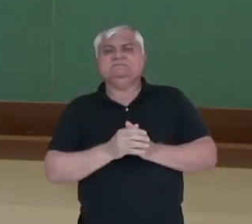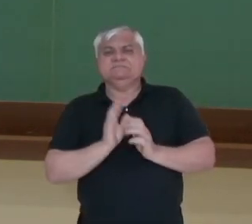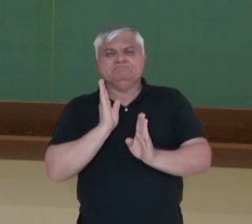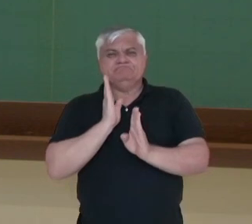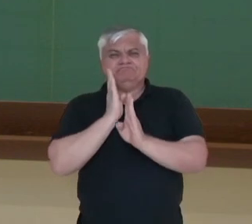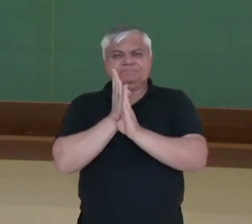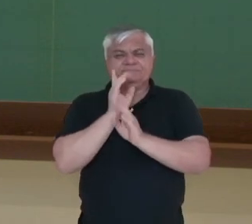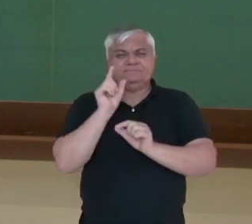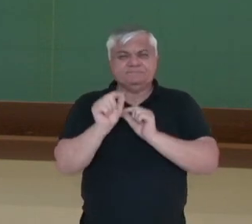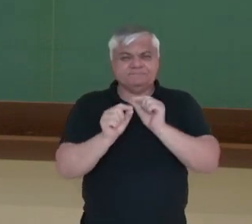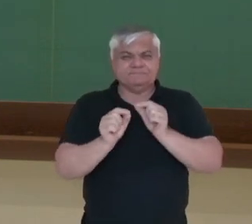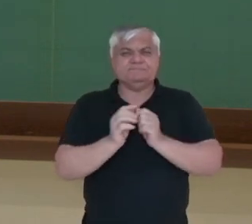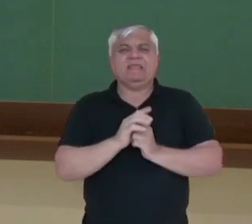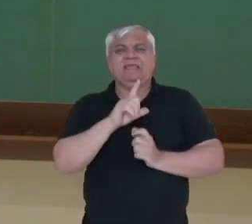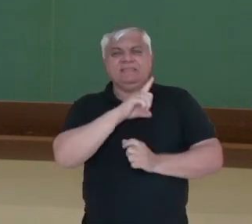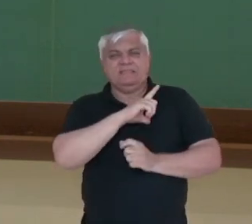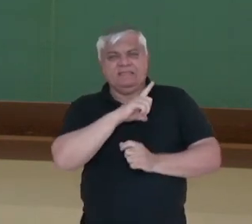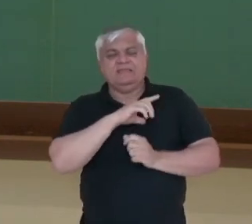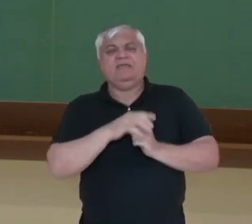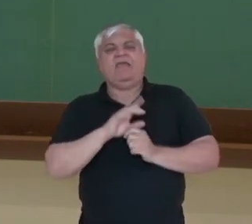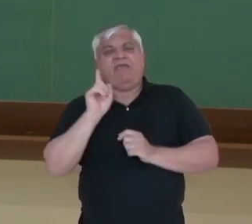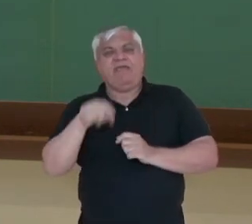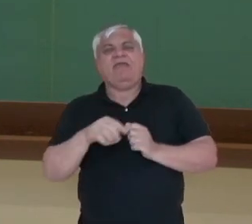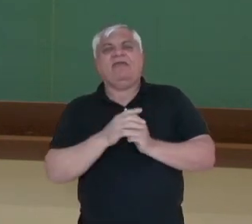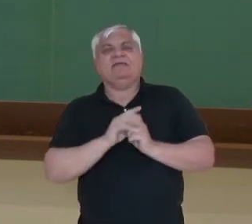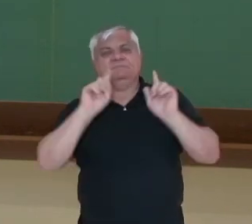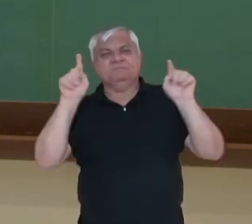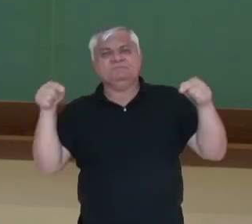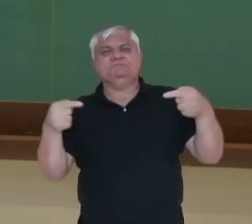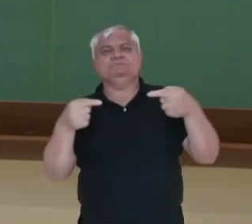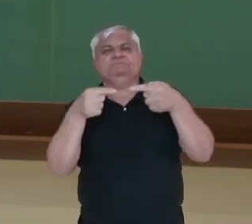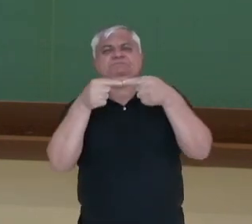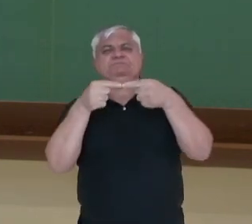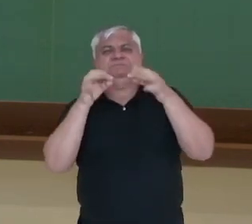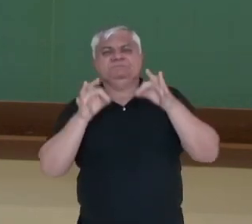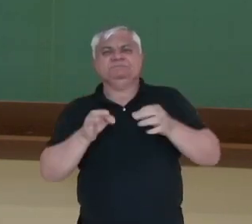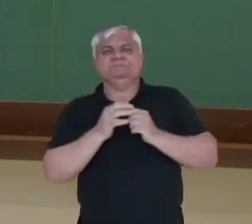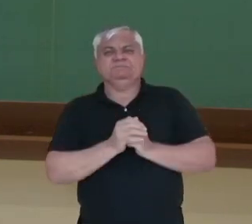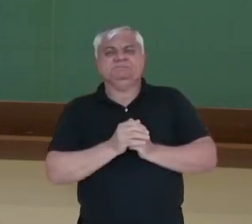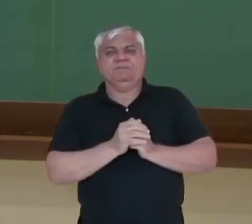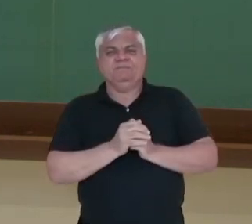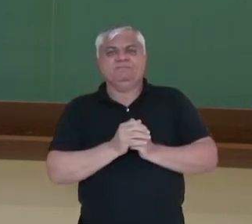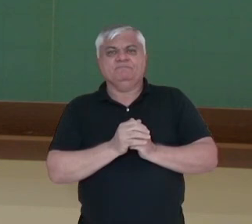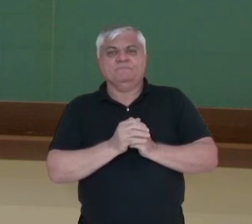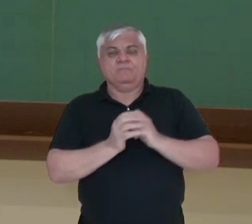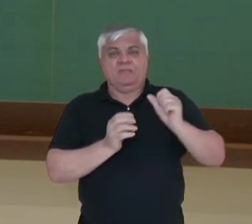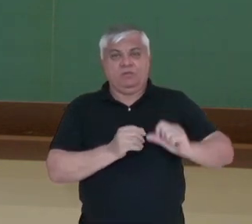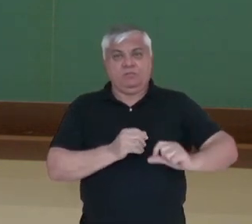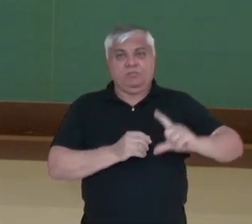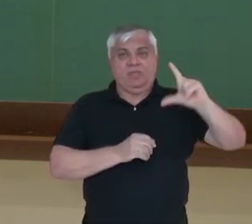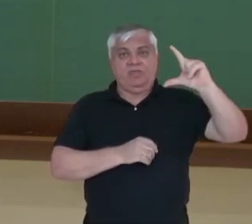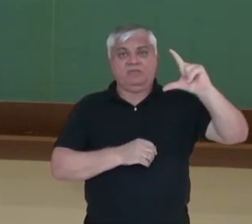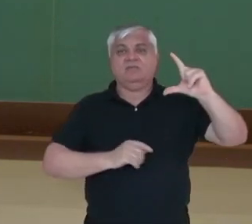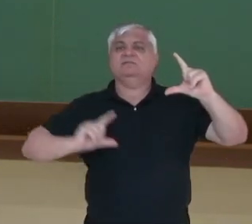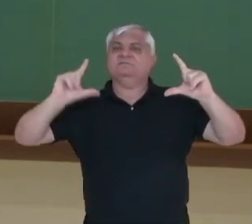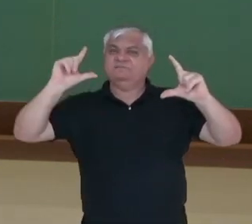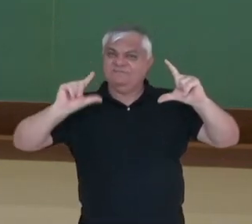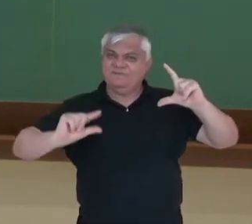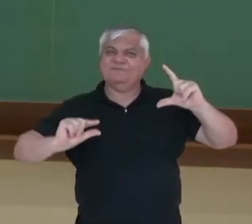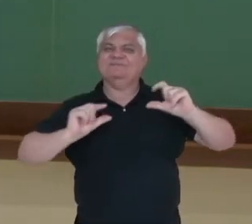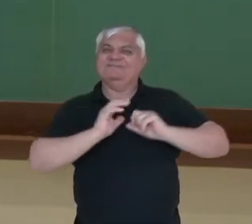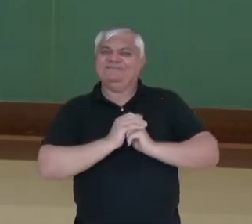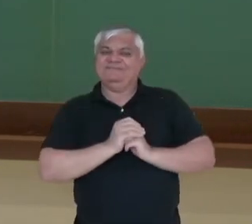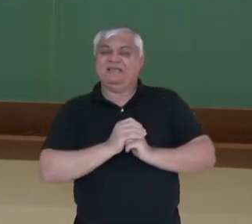à conclusão de que são grandezas inversamente proporcionais. Logo, se a quantidade